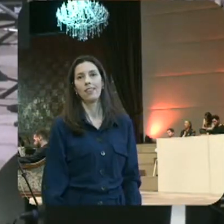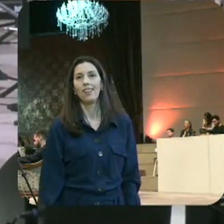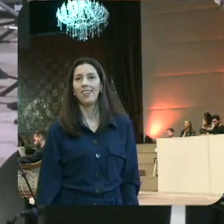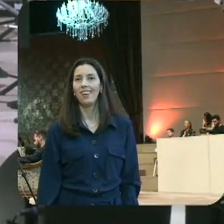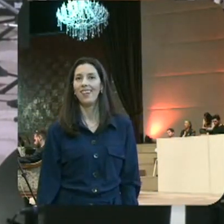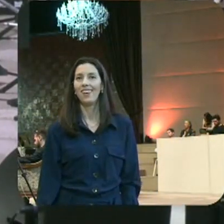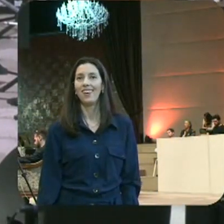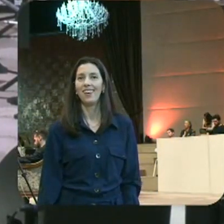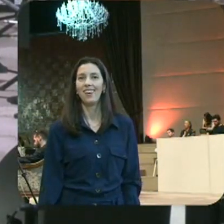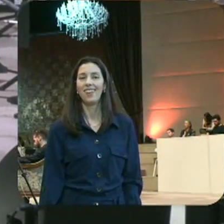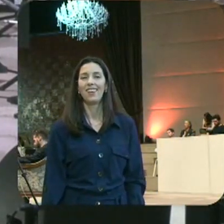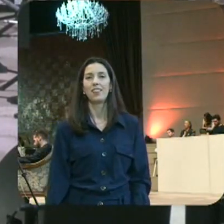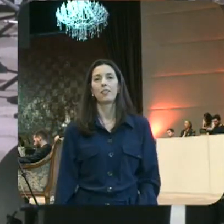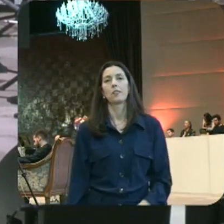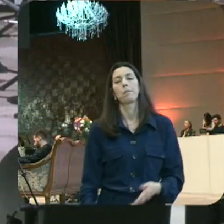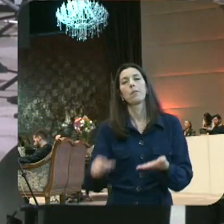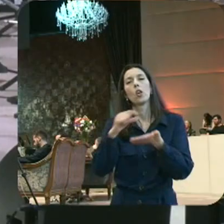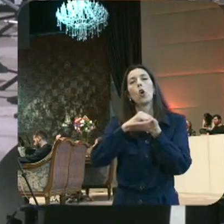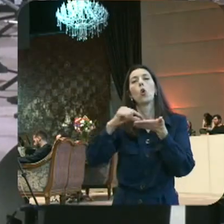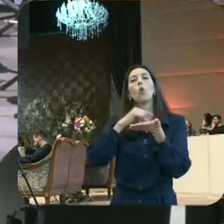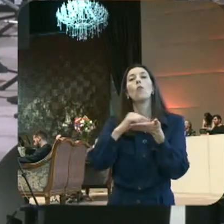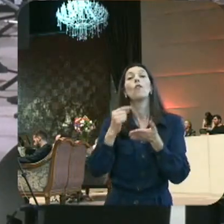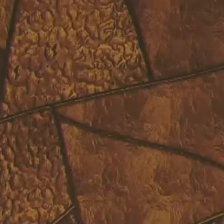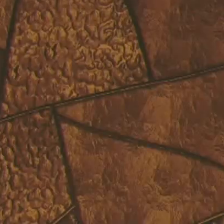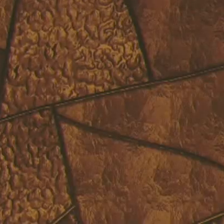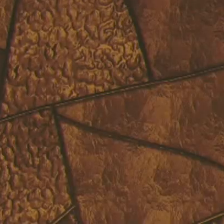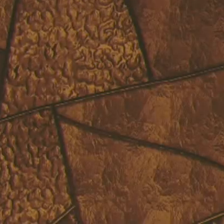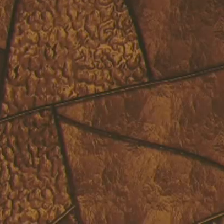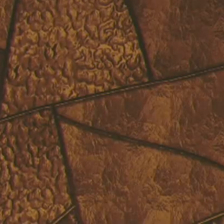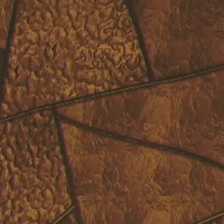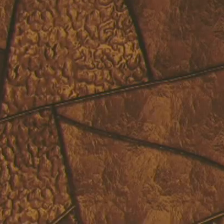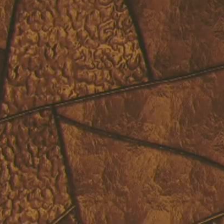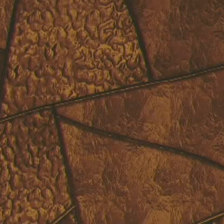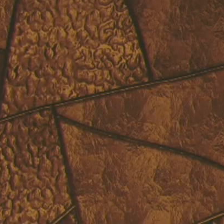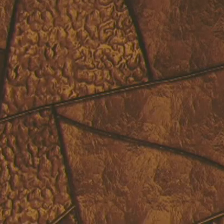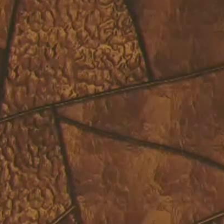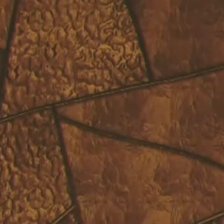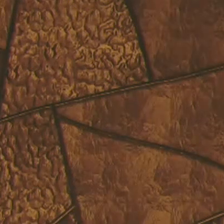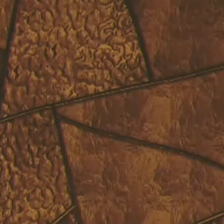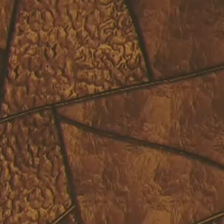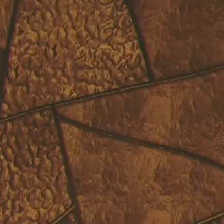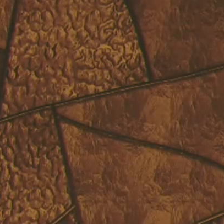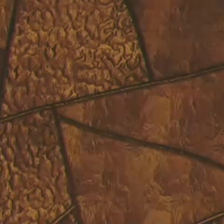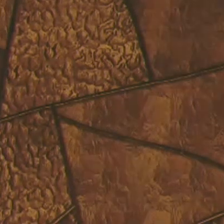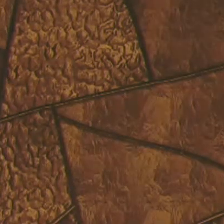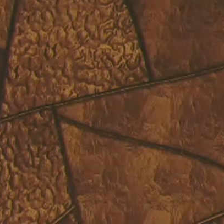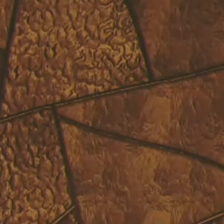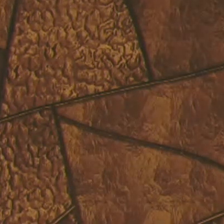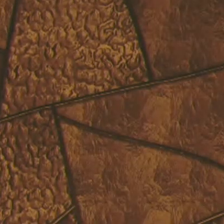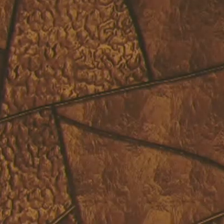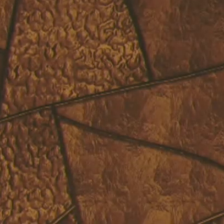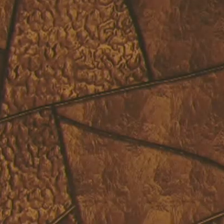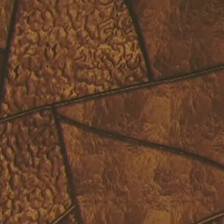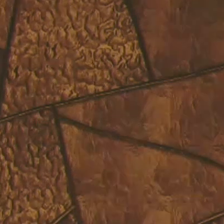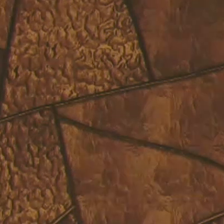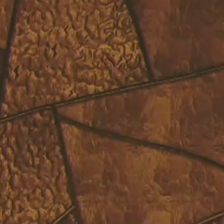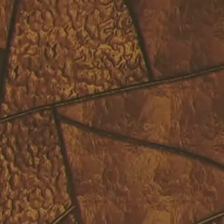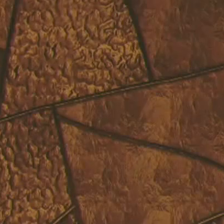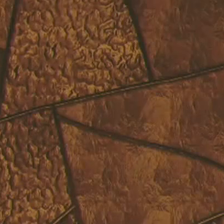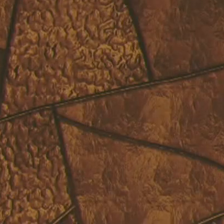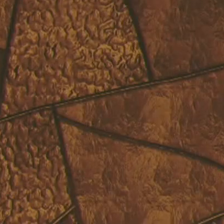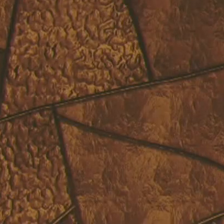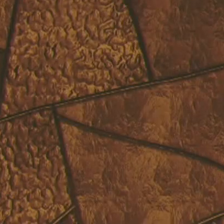Por isso que no versículo 1 diz assim: a ira do Senhor se acendeu contra os filhos